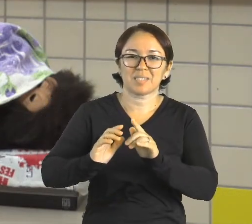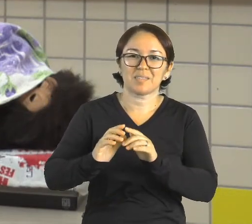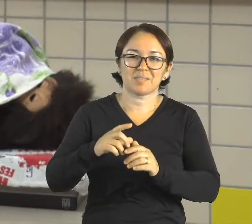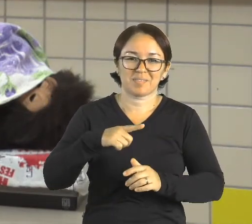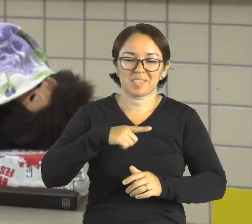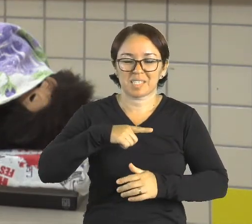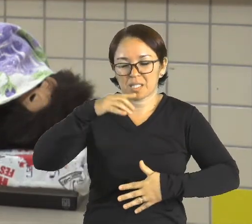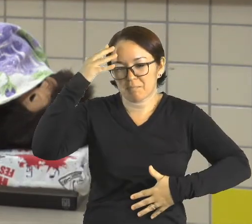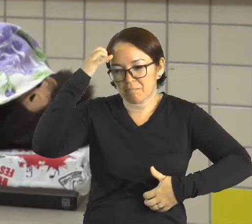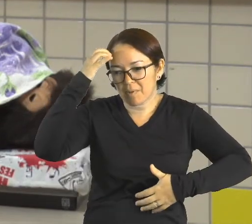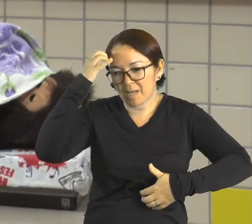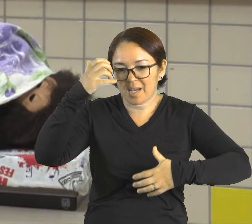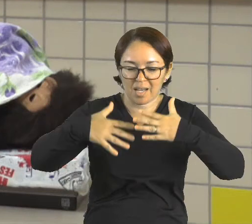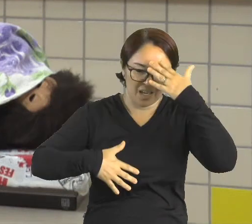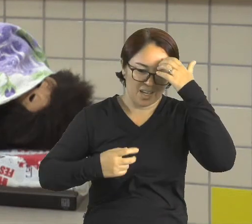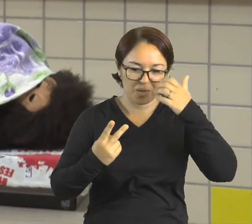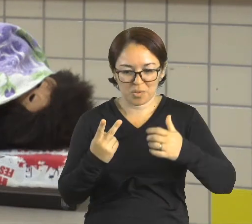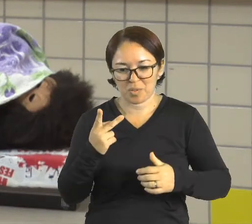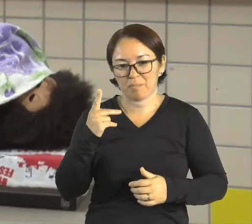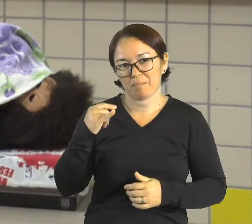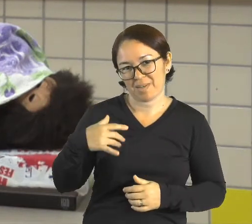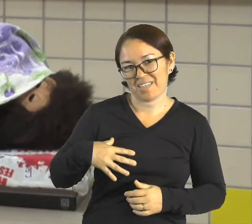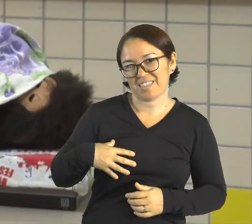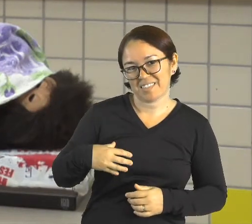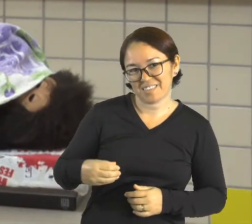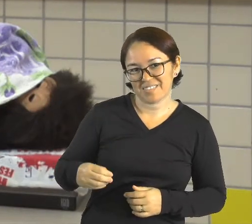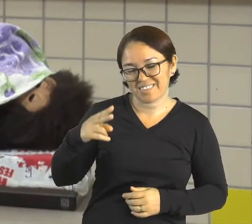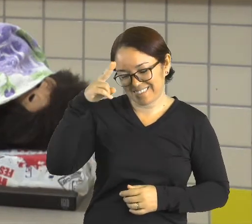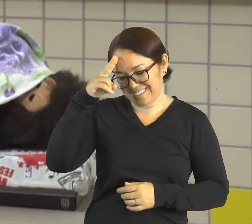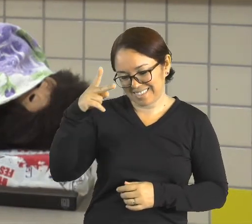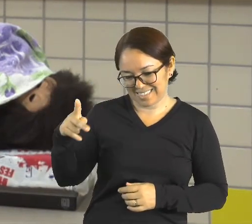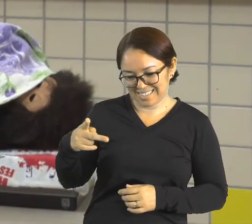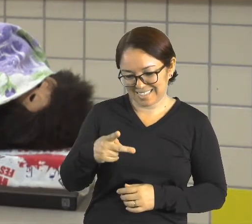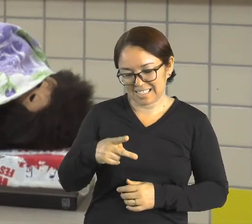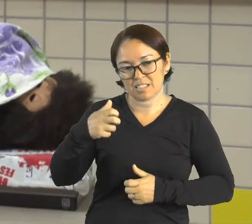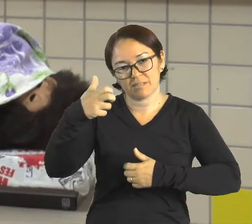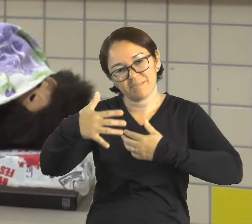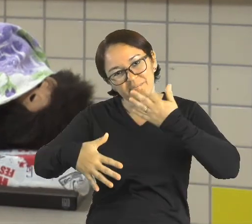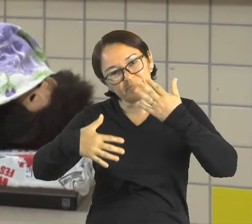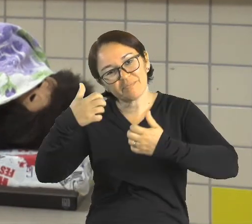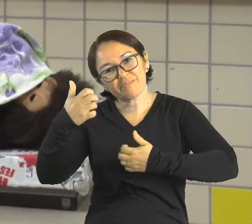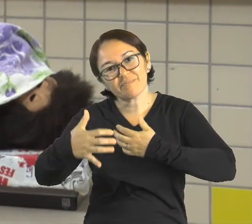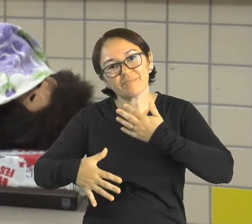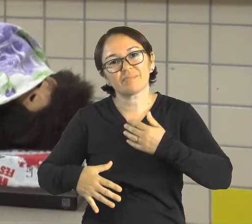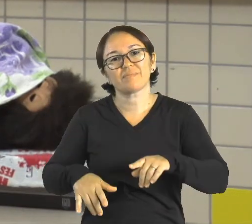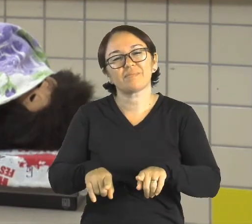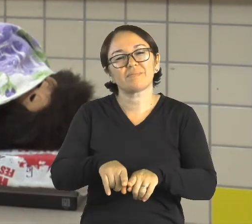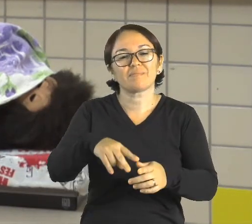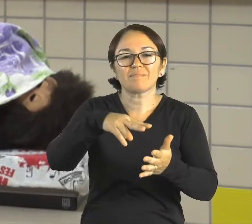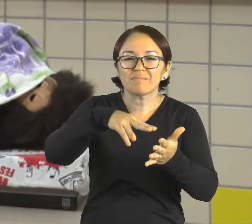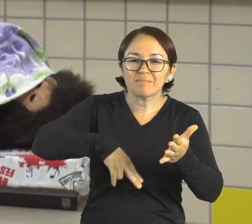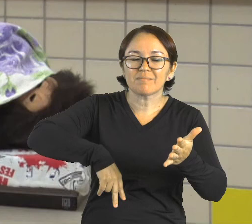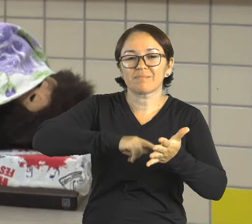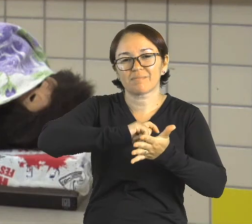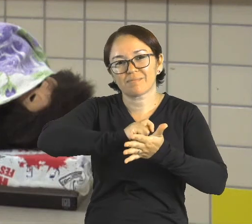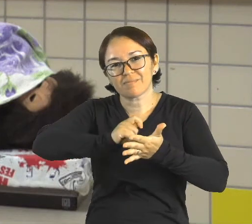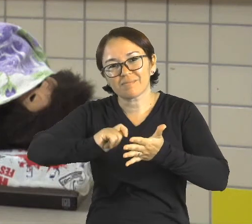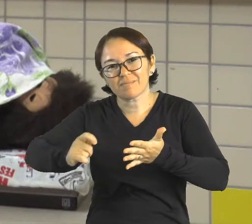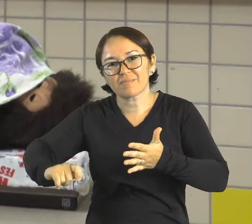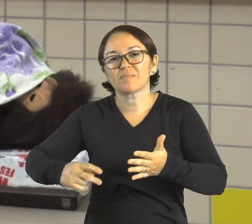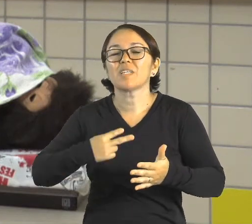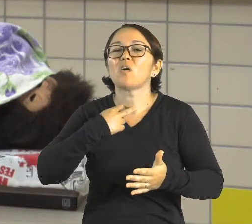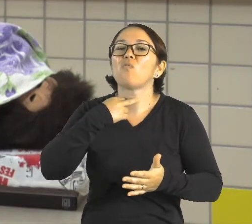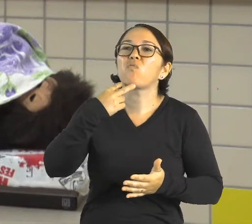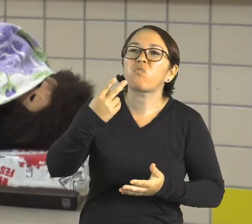e o macaco pai para a gente contar a história deles. Exploramos a leitura, a escrita, entonação de voz